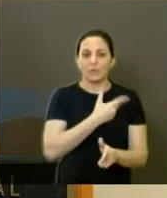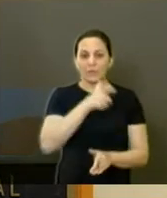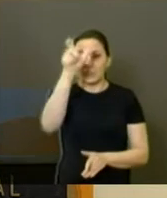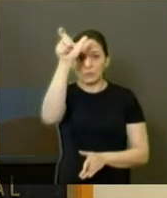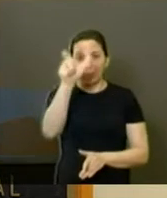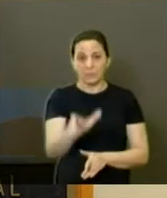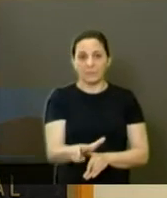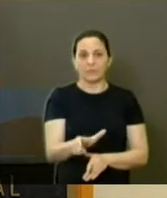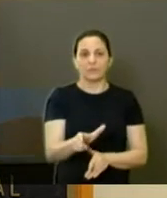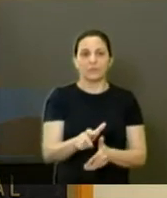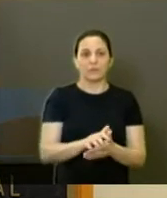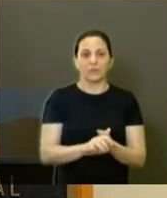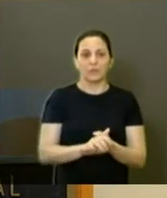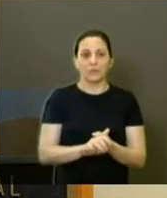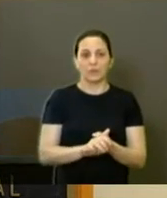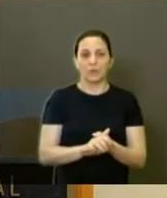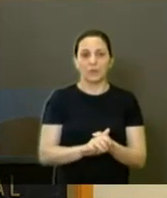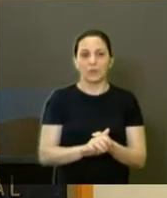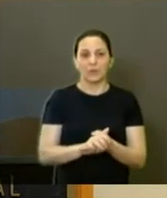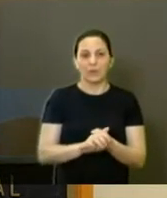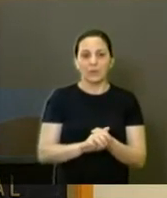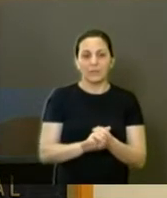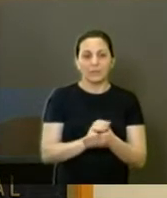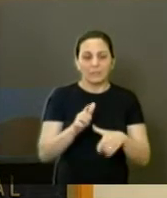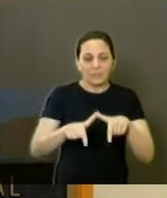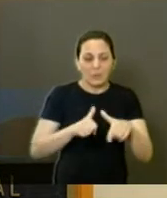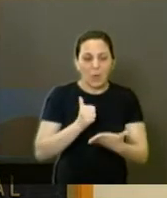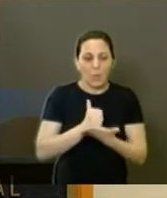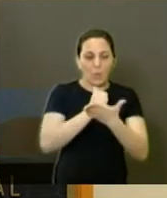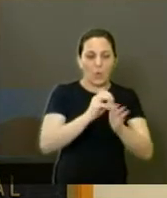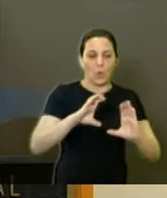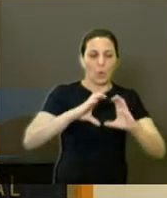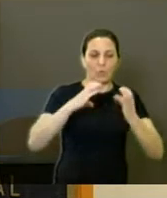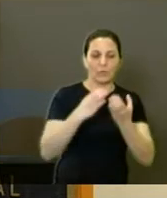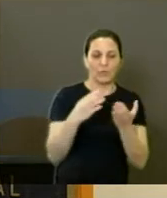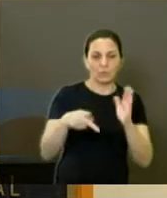pessoa em prol de sua comunidade.